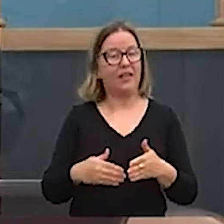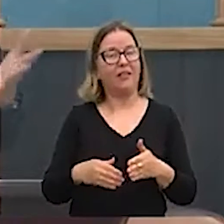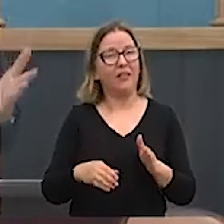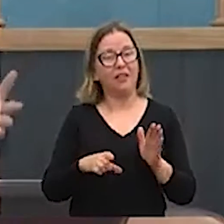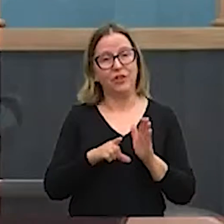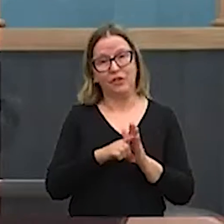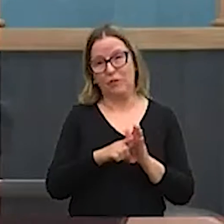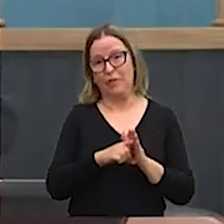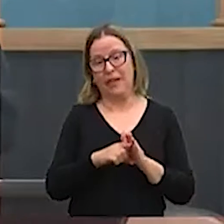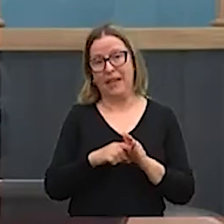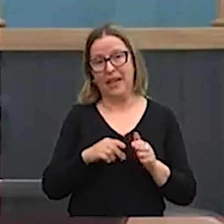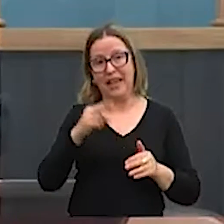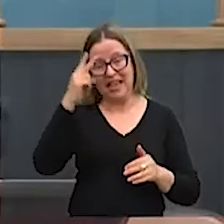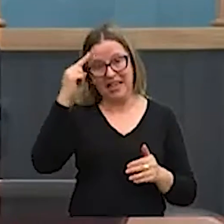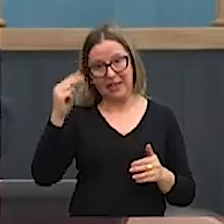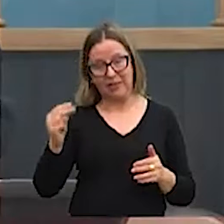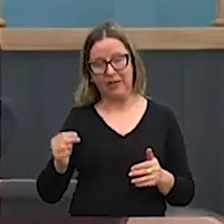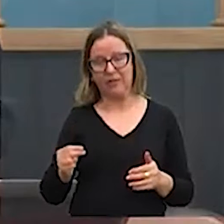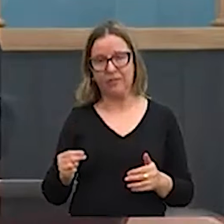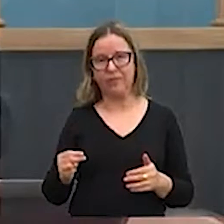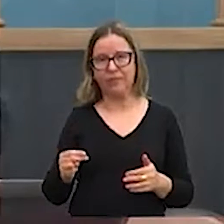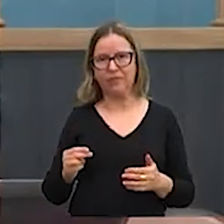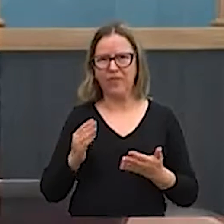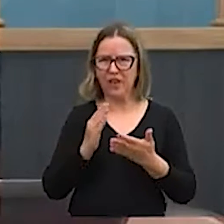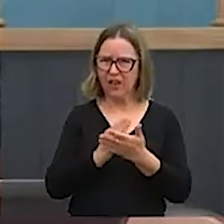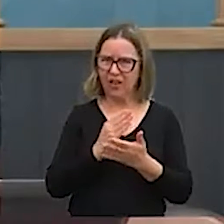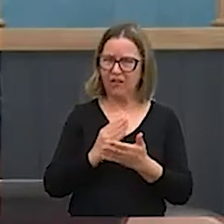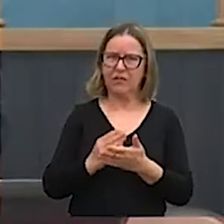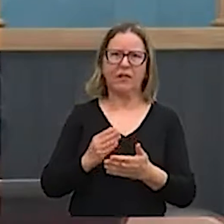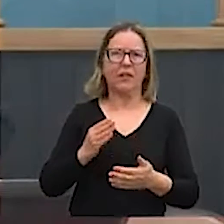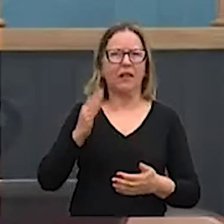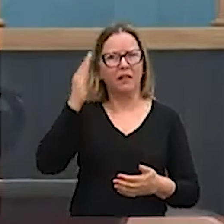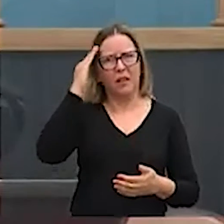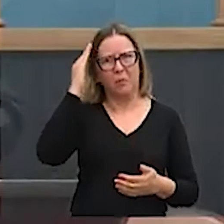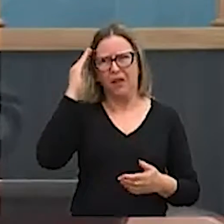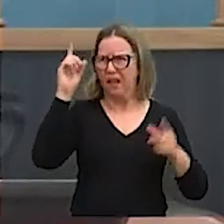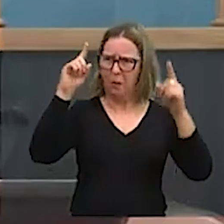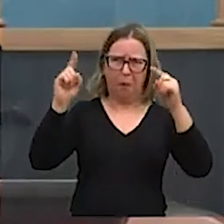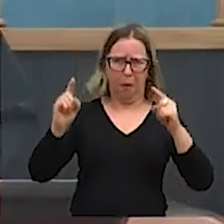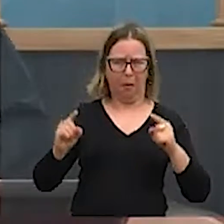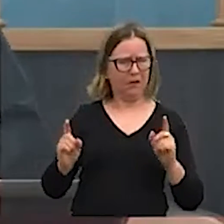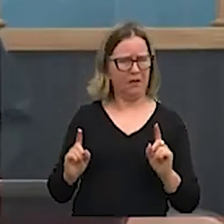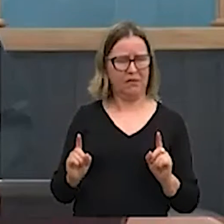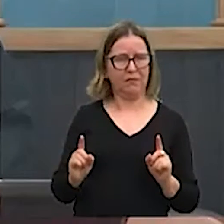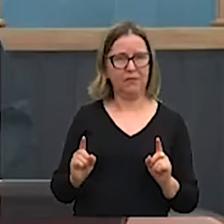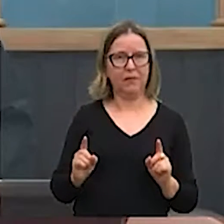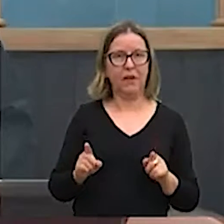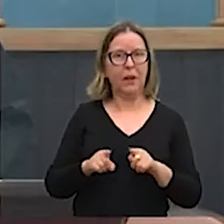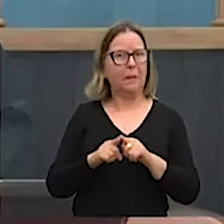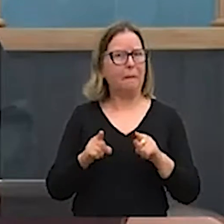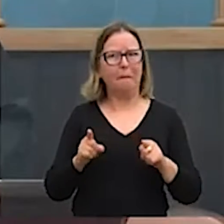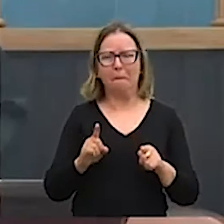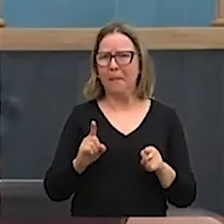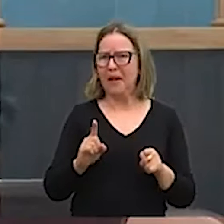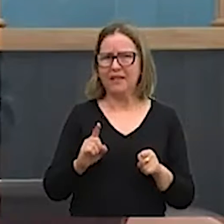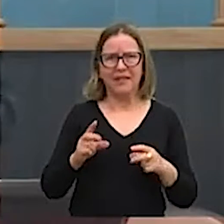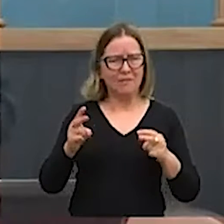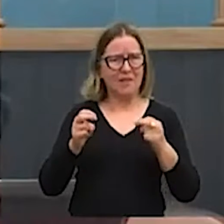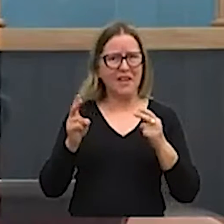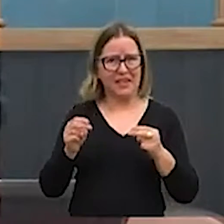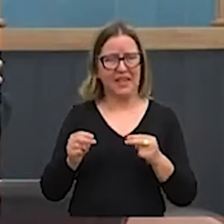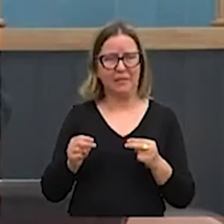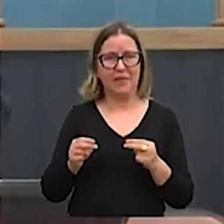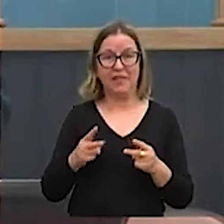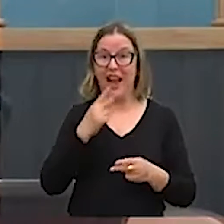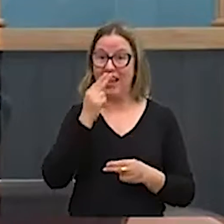Outros sabiam que não era um trovão e ainda assim não reconheceram a voz de Deus, percebendo que deveria